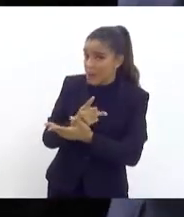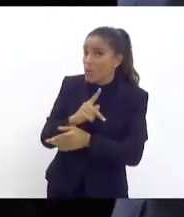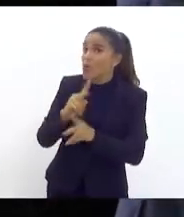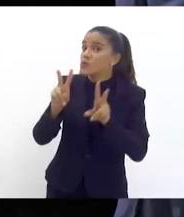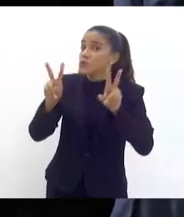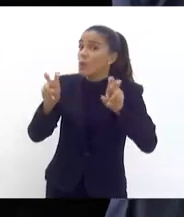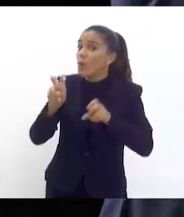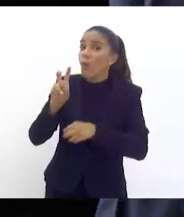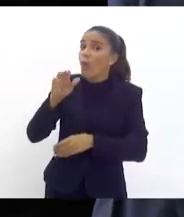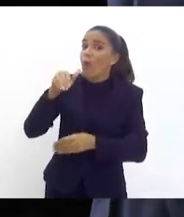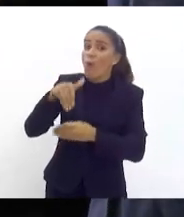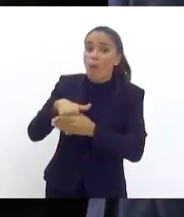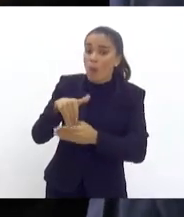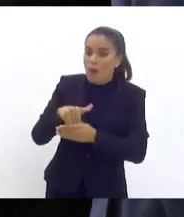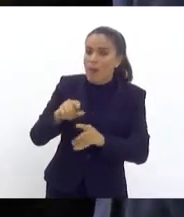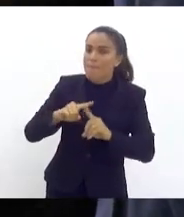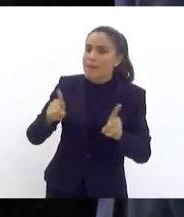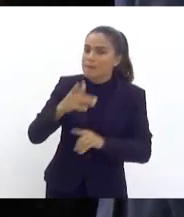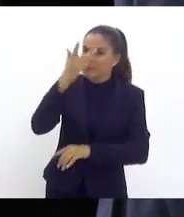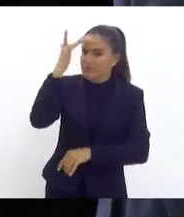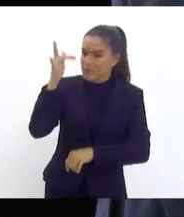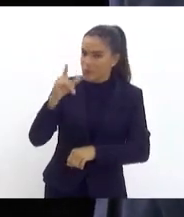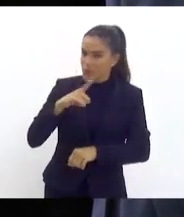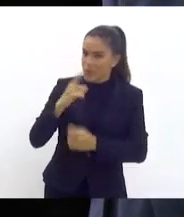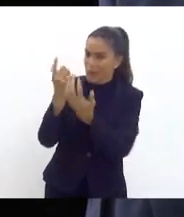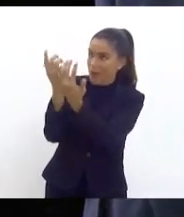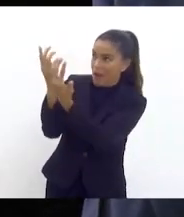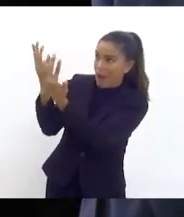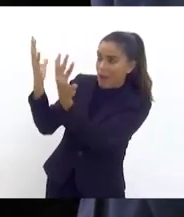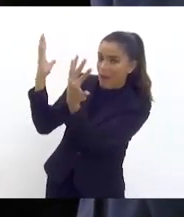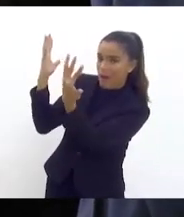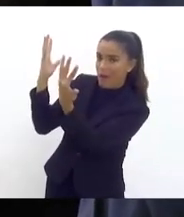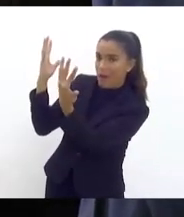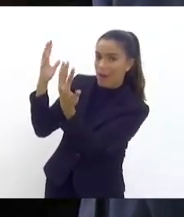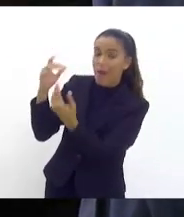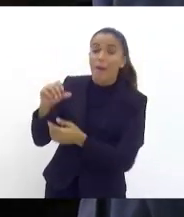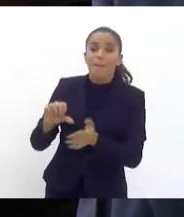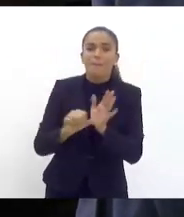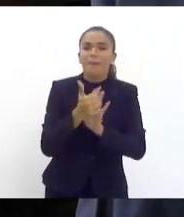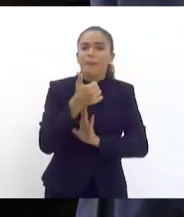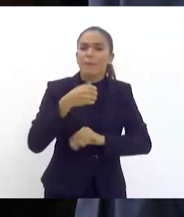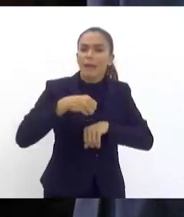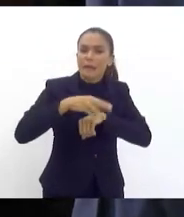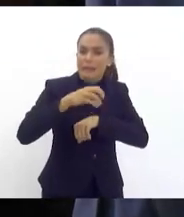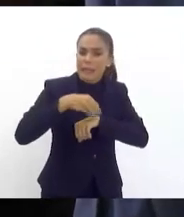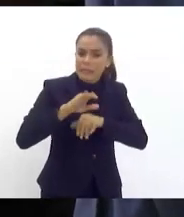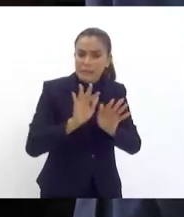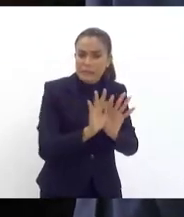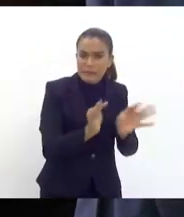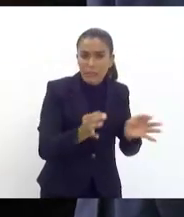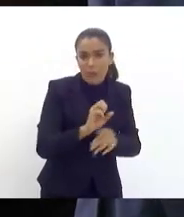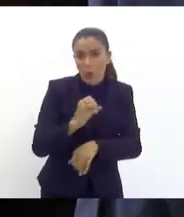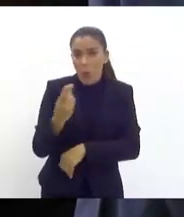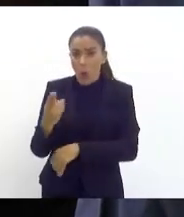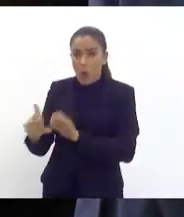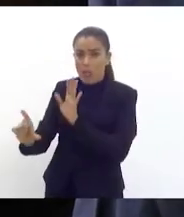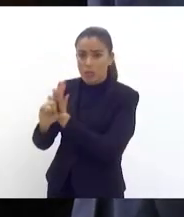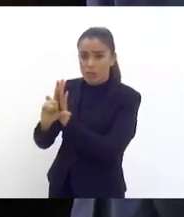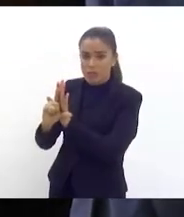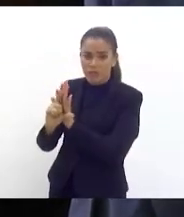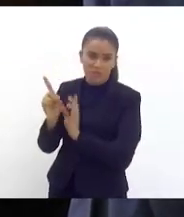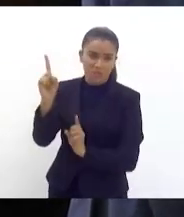votado, mas, sobretudo, as pessoas que estão na galeria. Em primeiro lugar, a indicação, seja ela simples ou